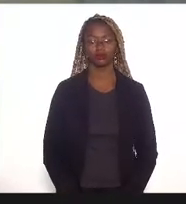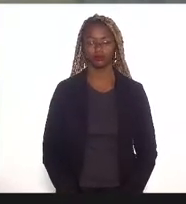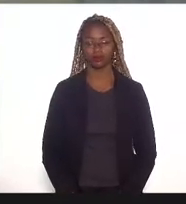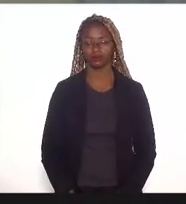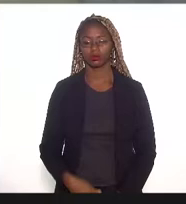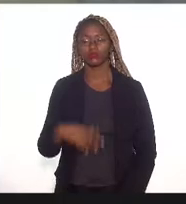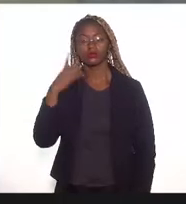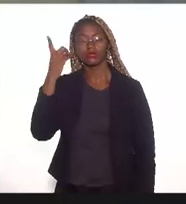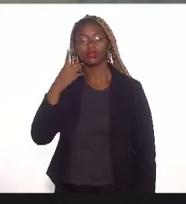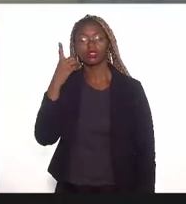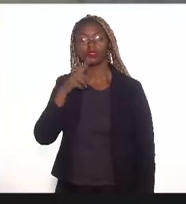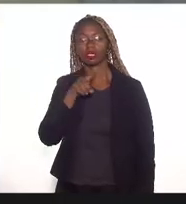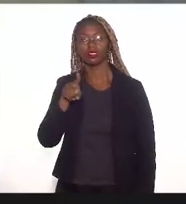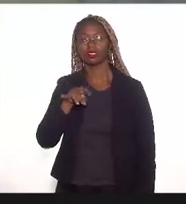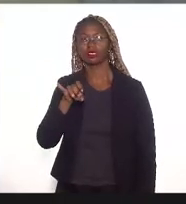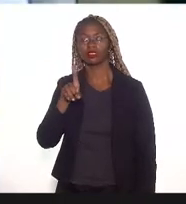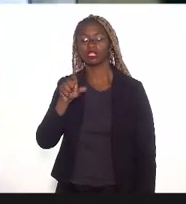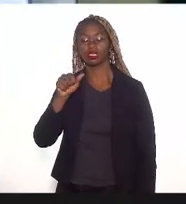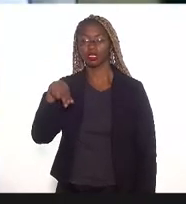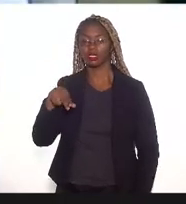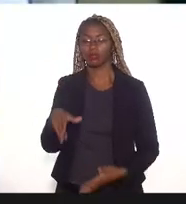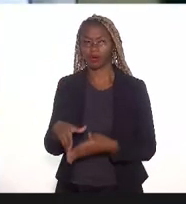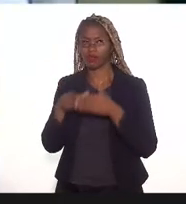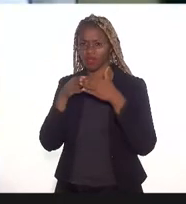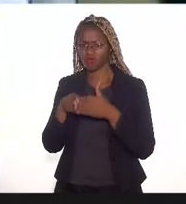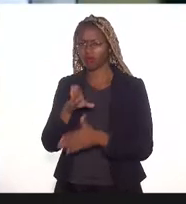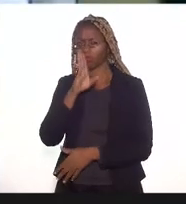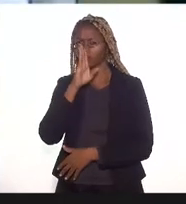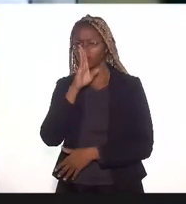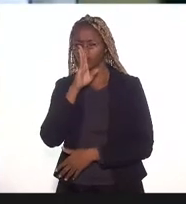Deputada Azeidan, fecha seu som, por favor.